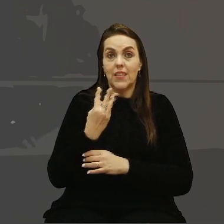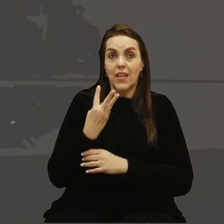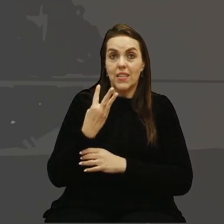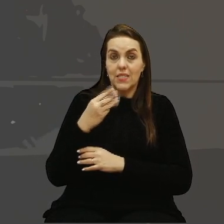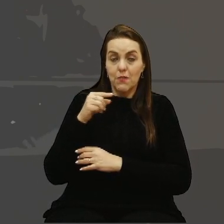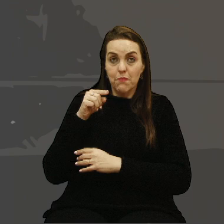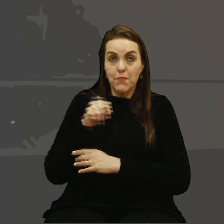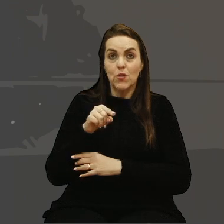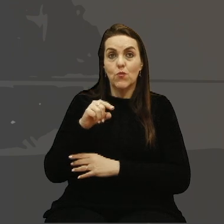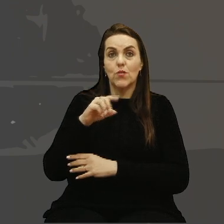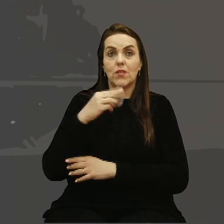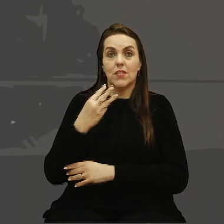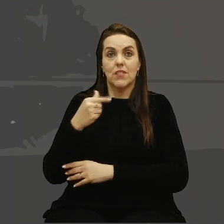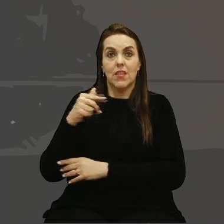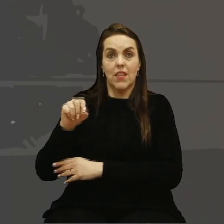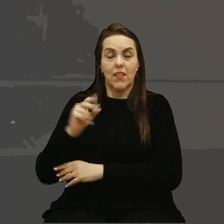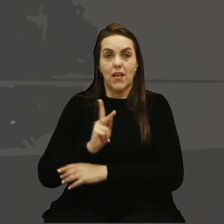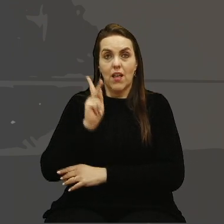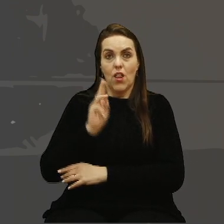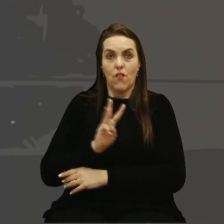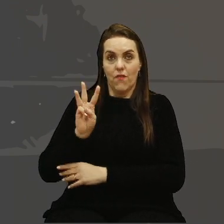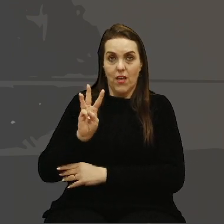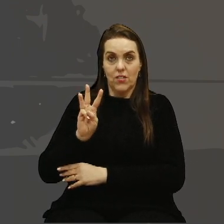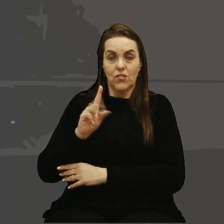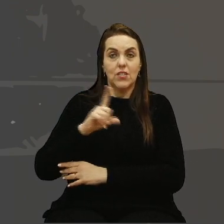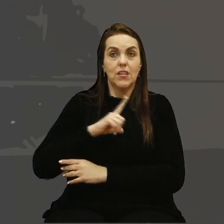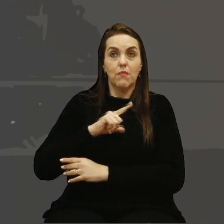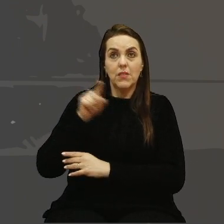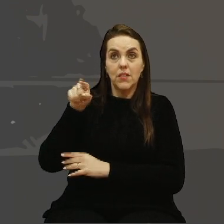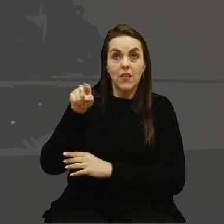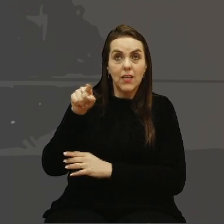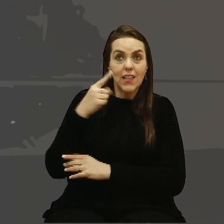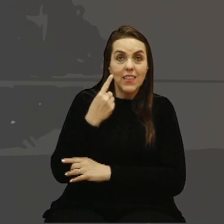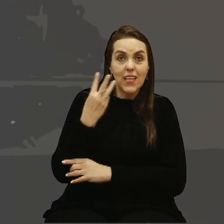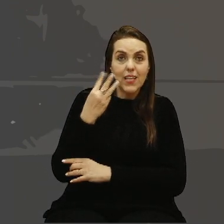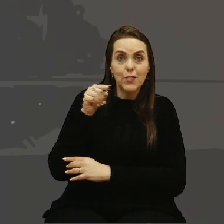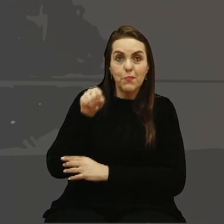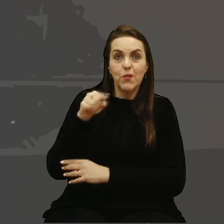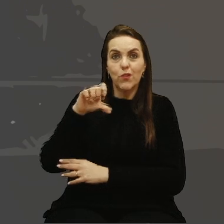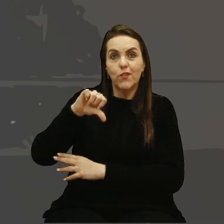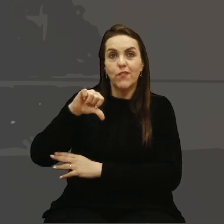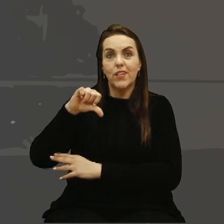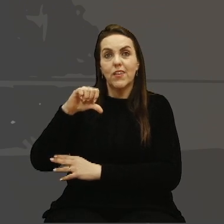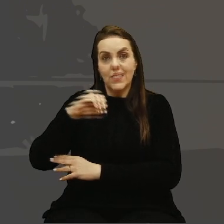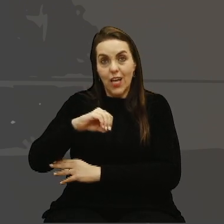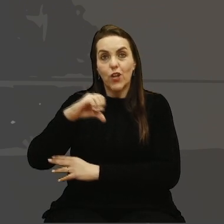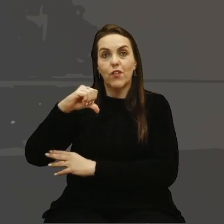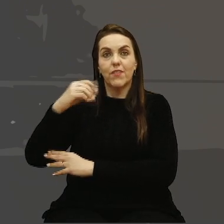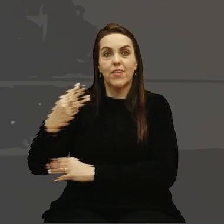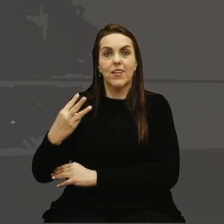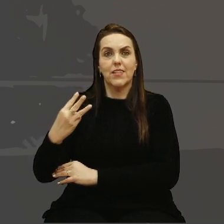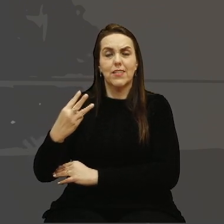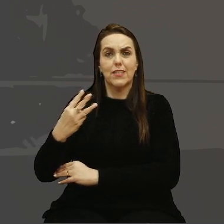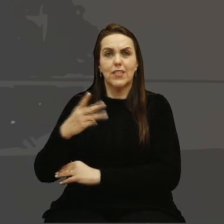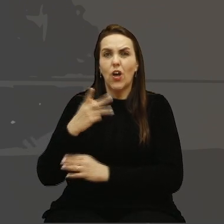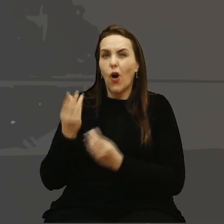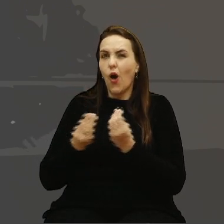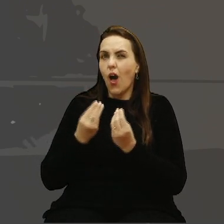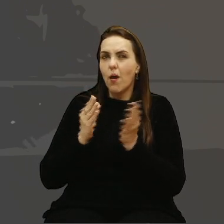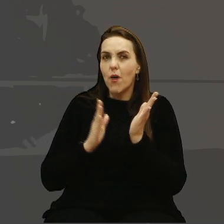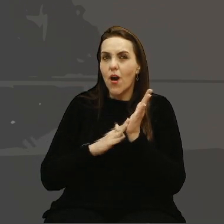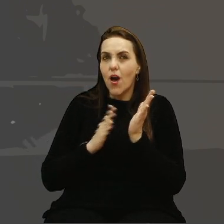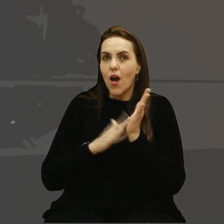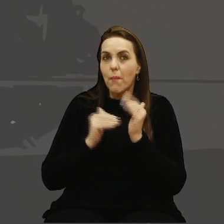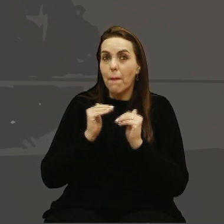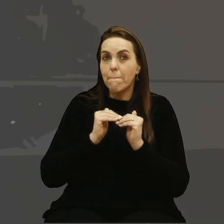13.370 quilowatts. Só que o contador aponta 13.093. Então eles estão cobrando quilowatts a mais porque